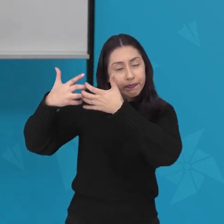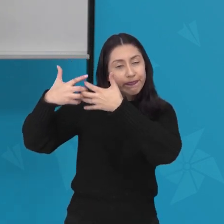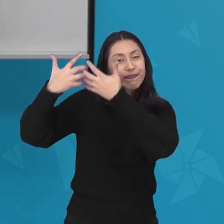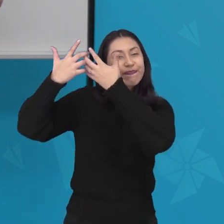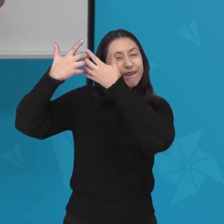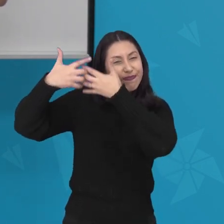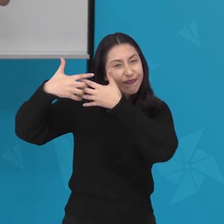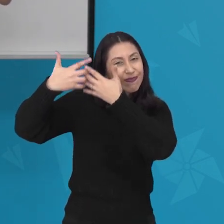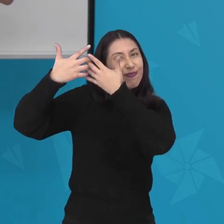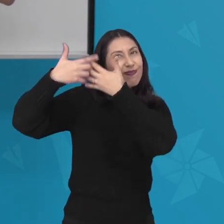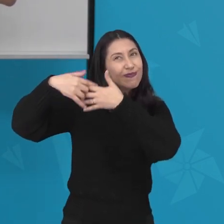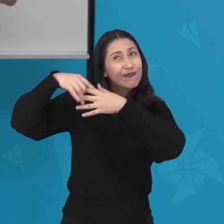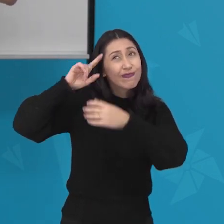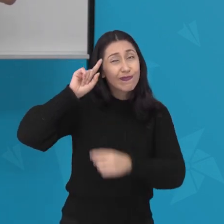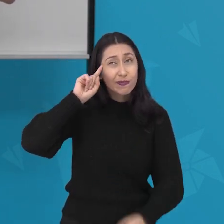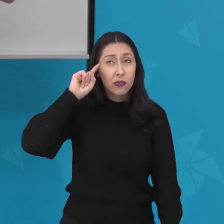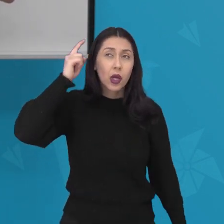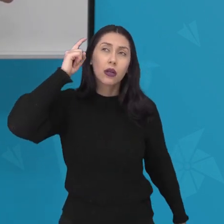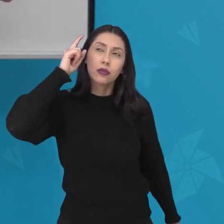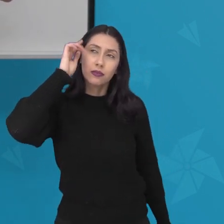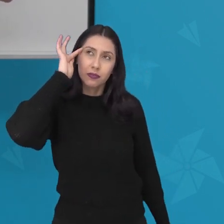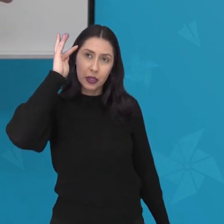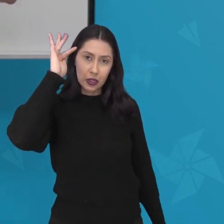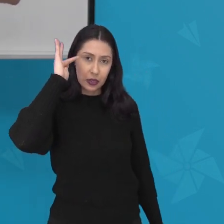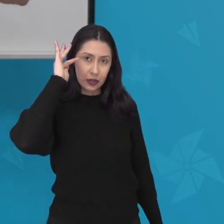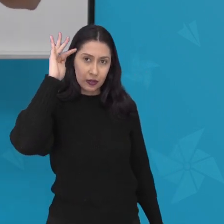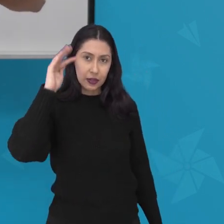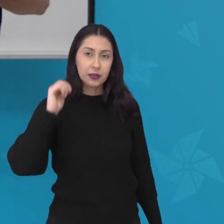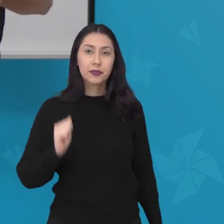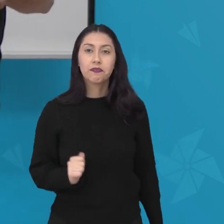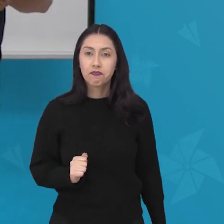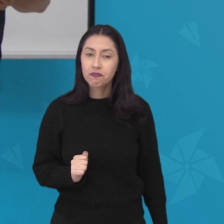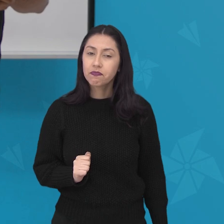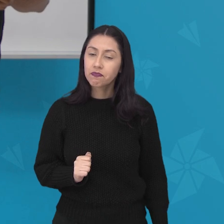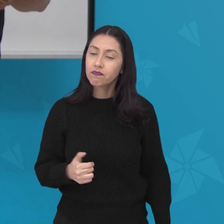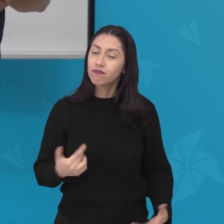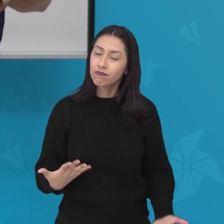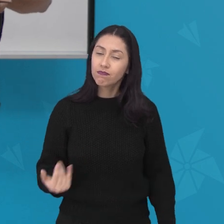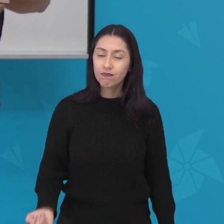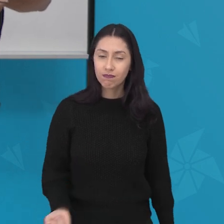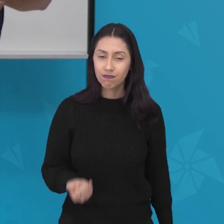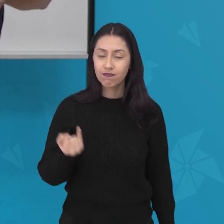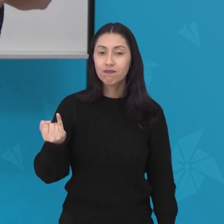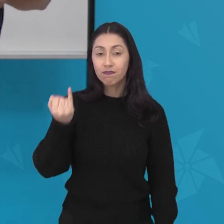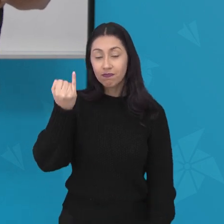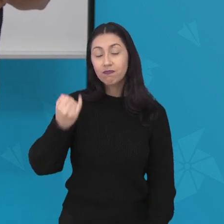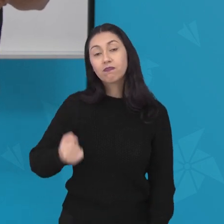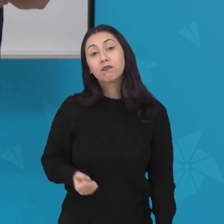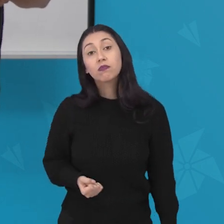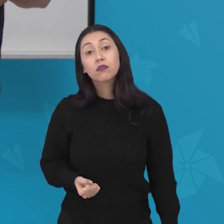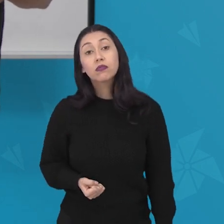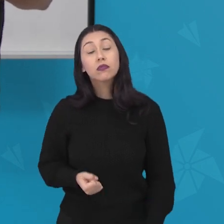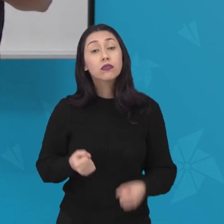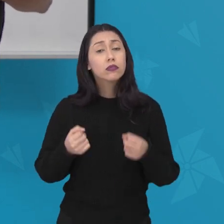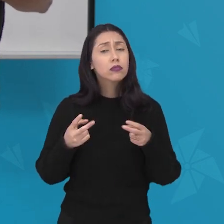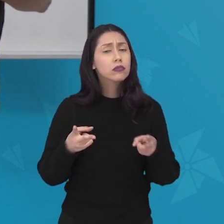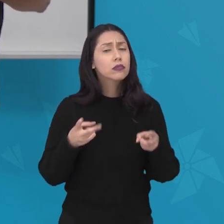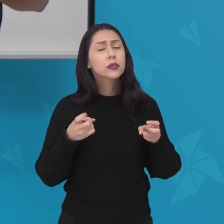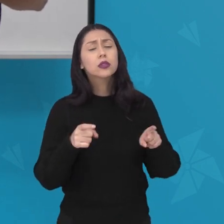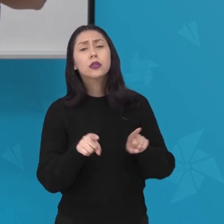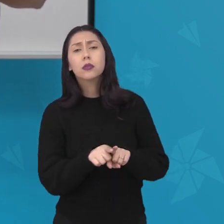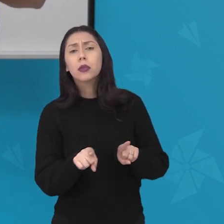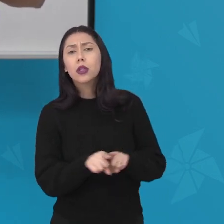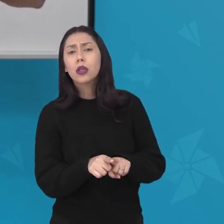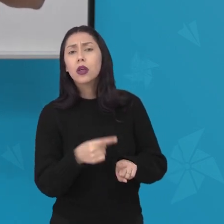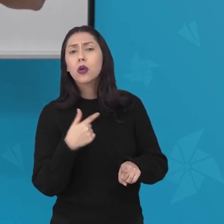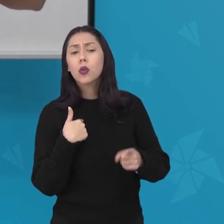ideia de filosofia. Então isso é uma coisa muito importante. Percebam também que desde o